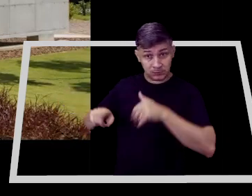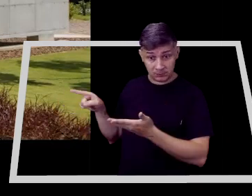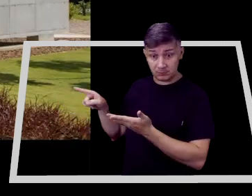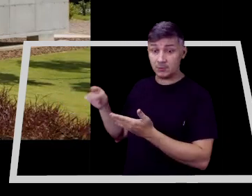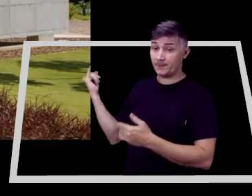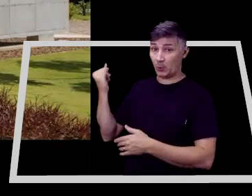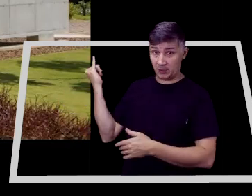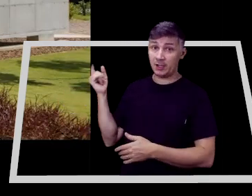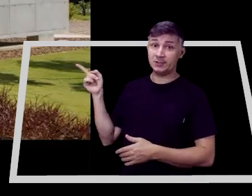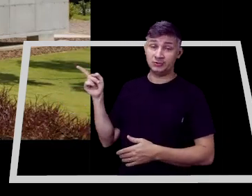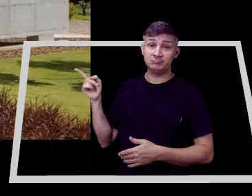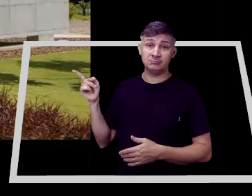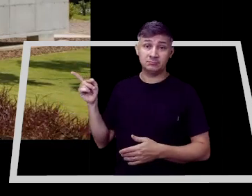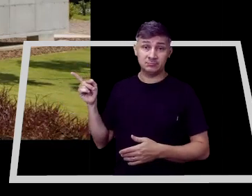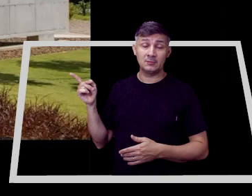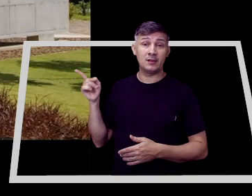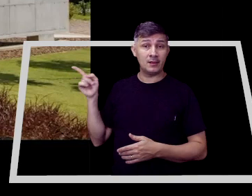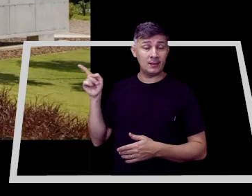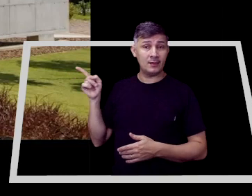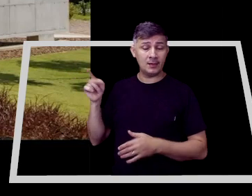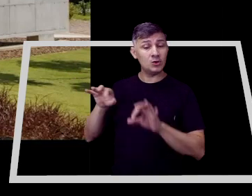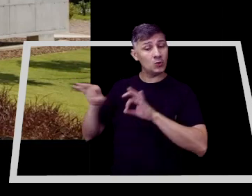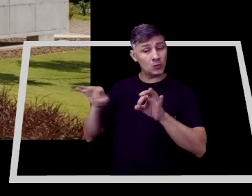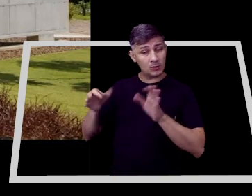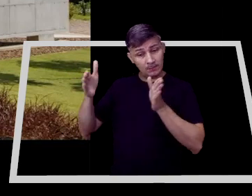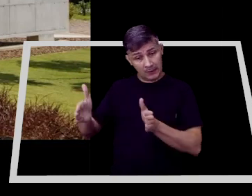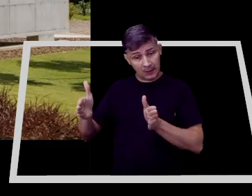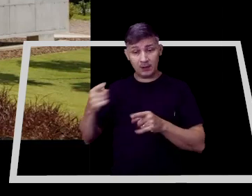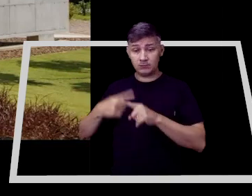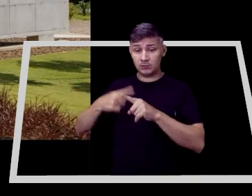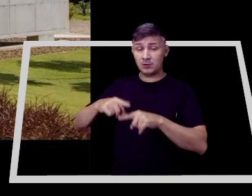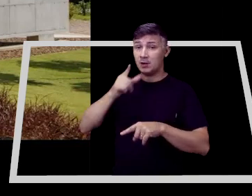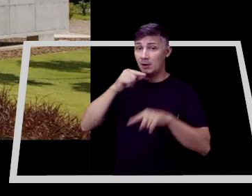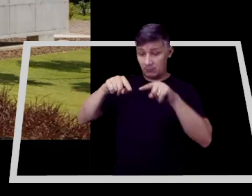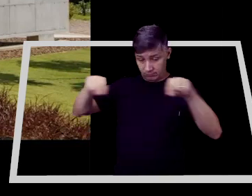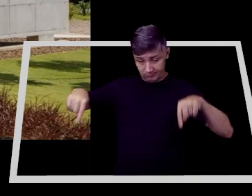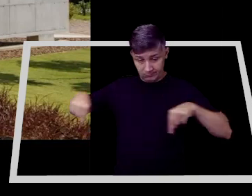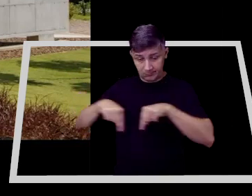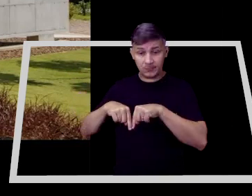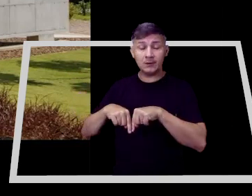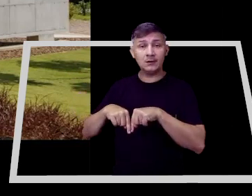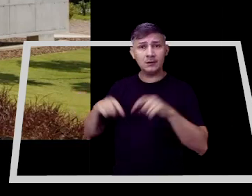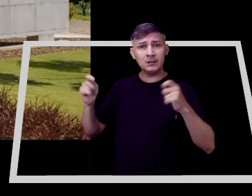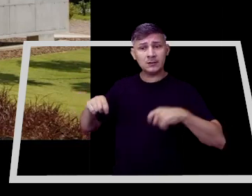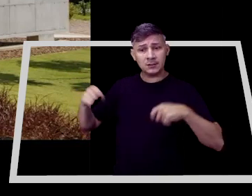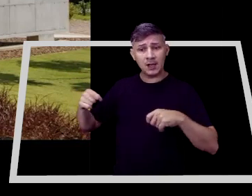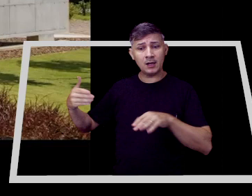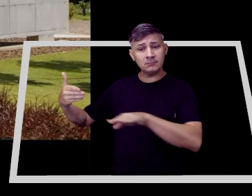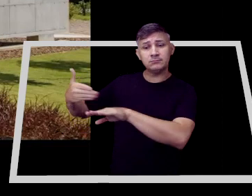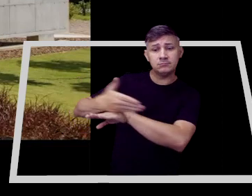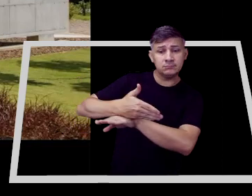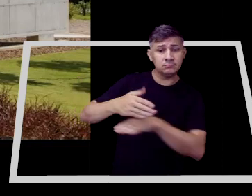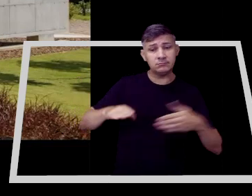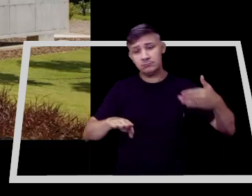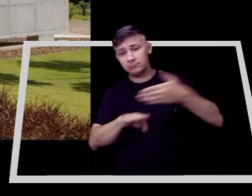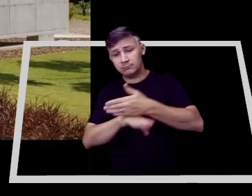muito importante na organização, justamente porque ela é uma piscina que permite, justamente por essa